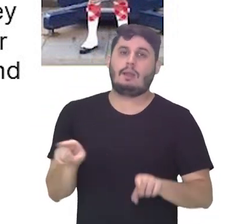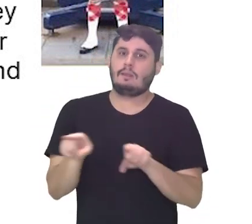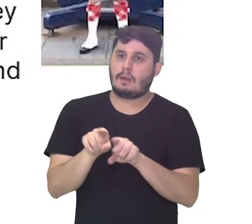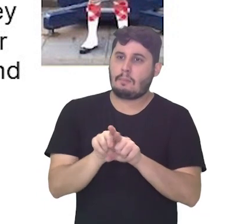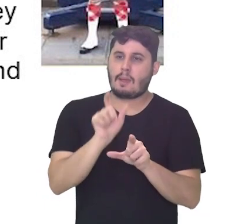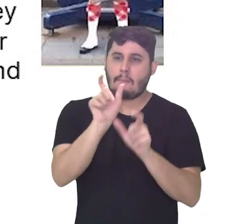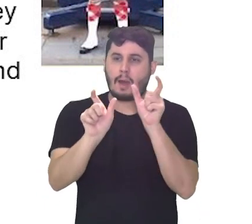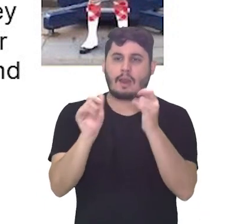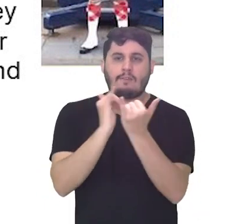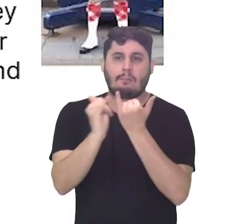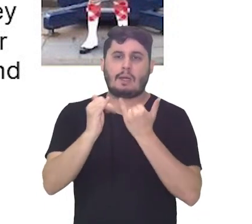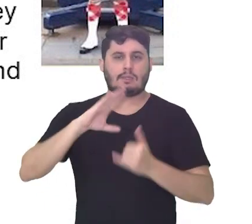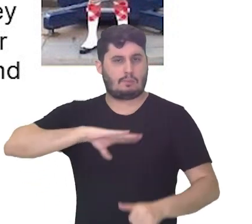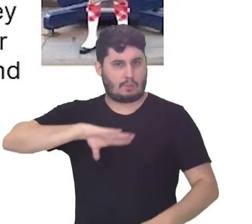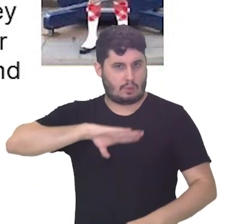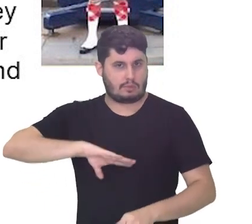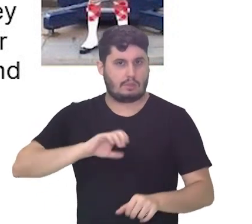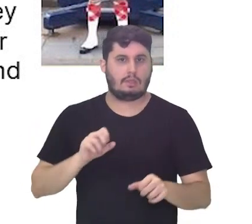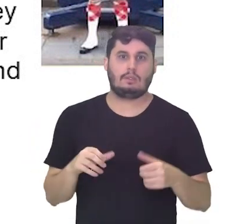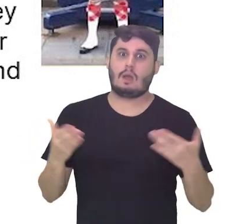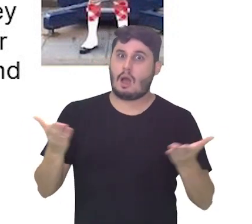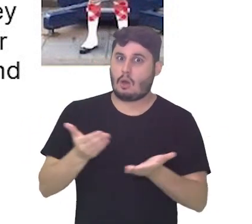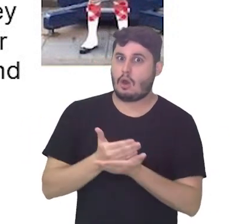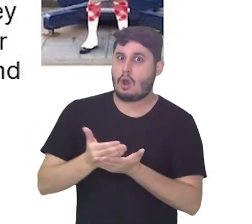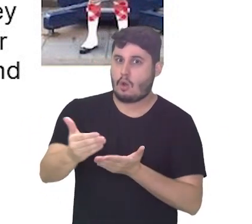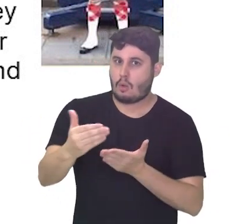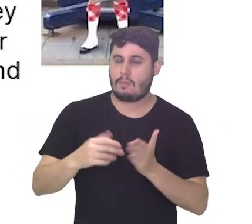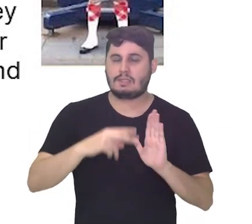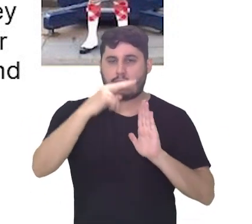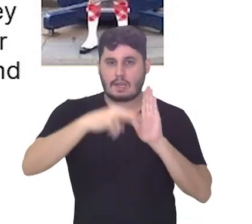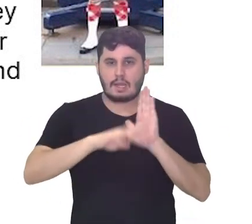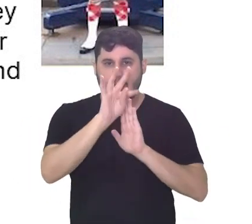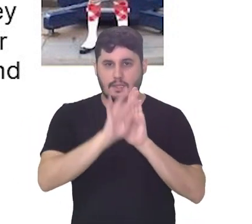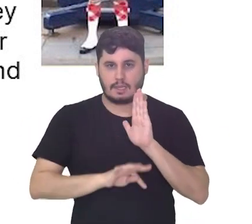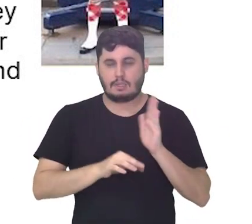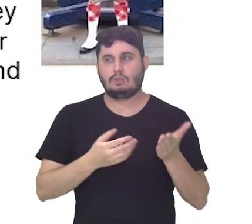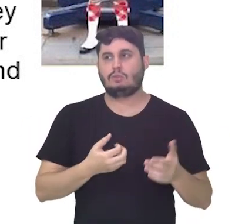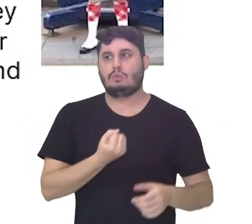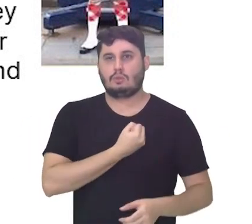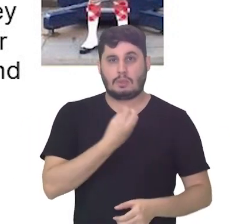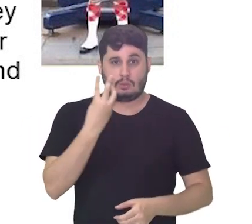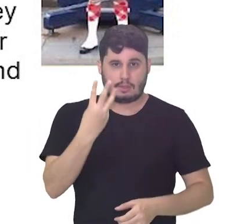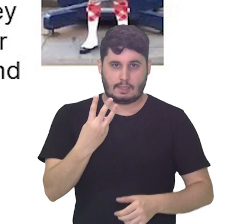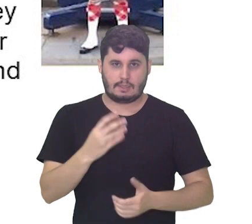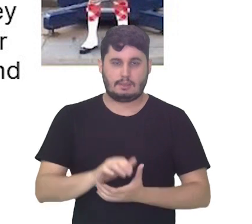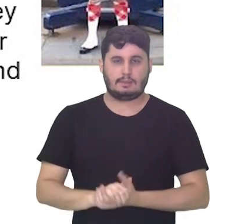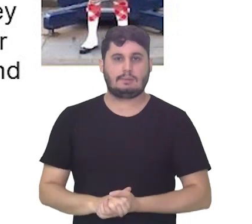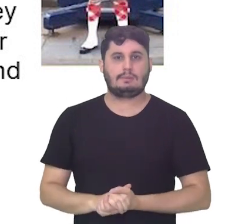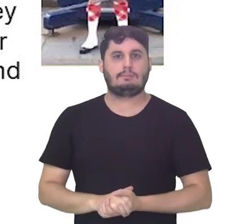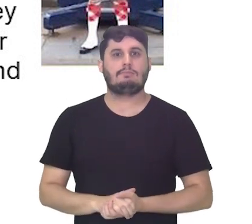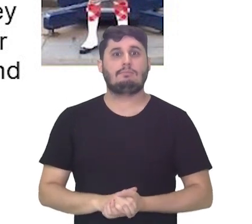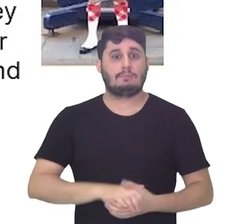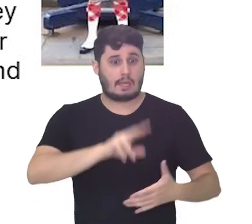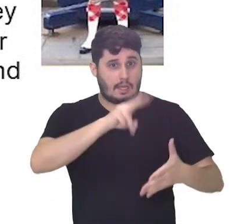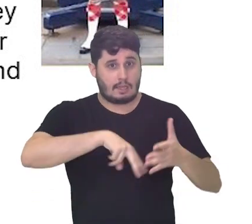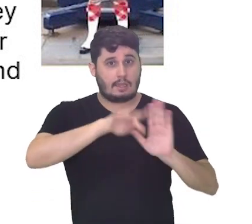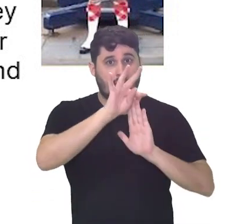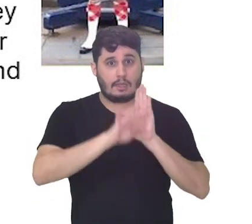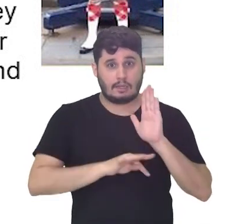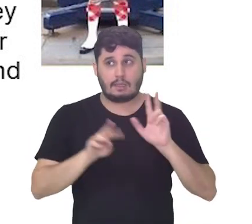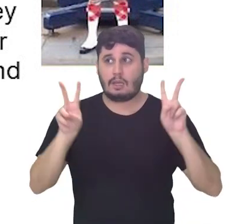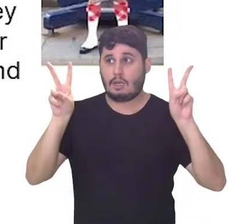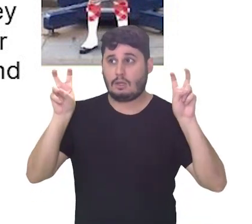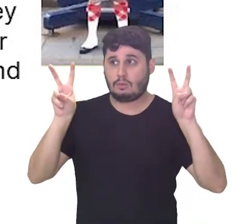Cognatas. Vamos dar uma olhadinha agora na nossa atividade 3. Leia o texto sobre